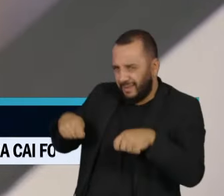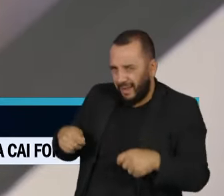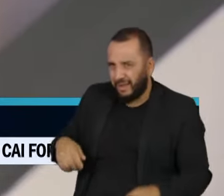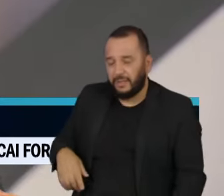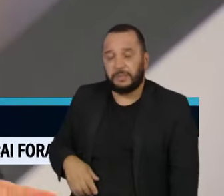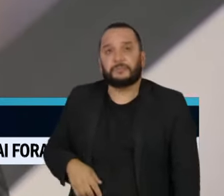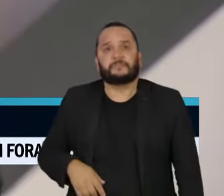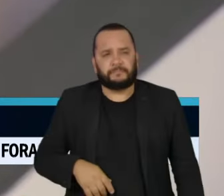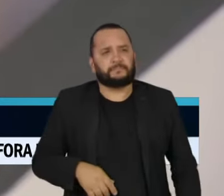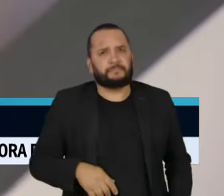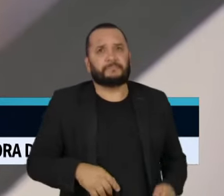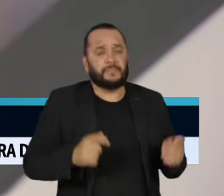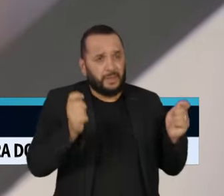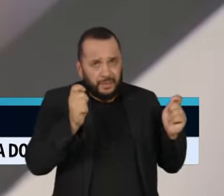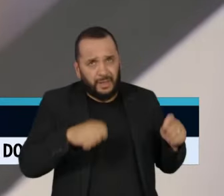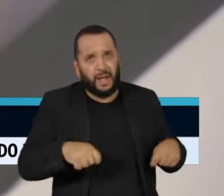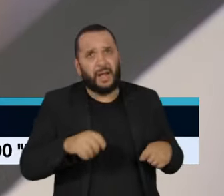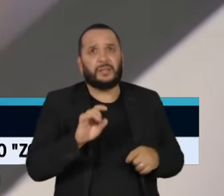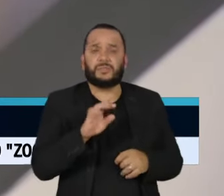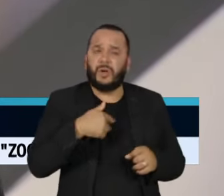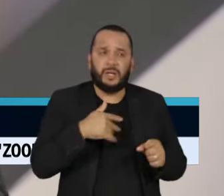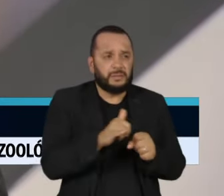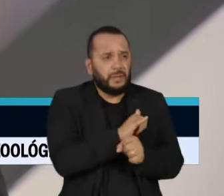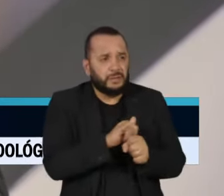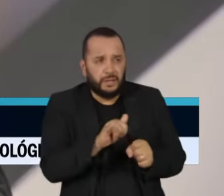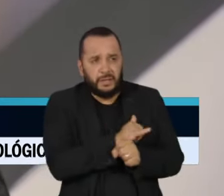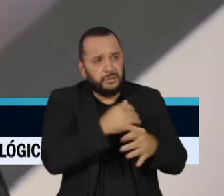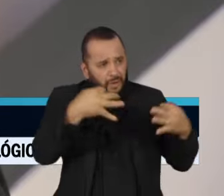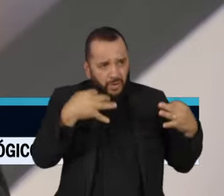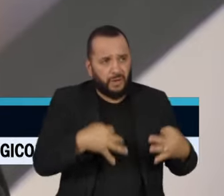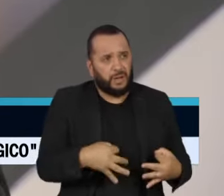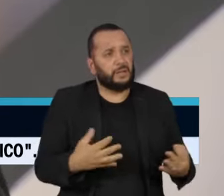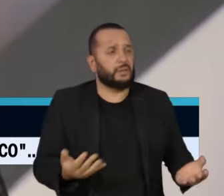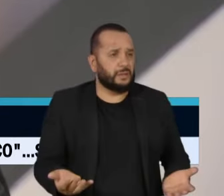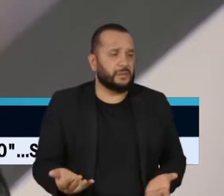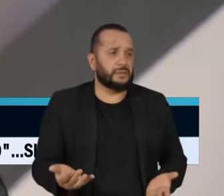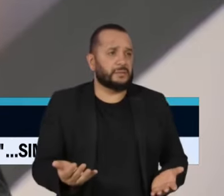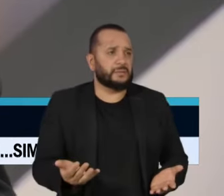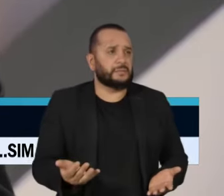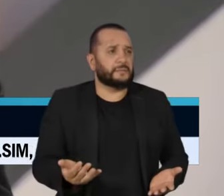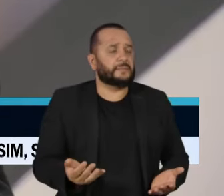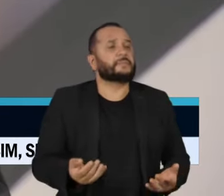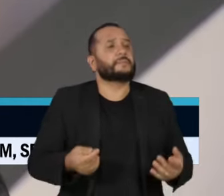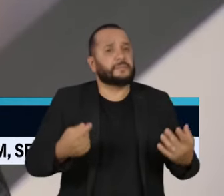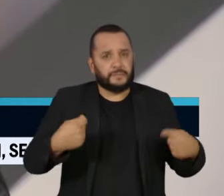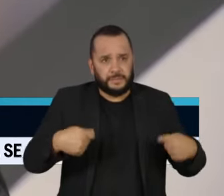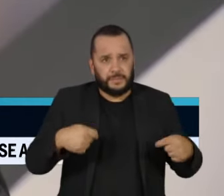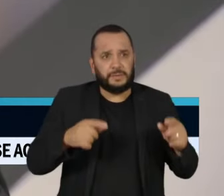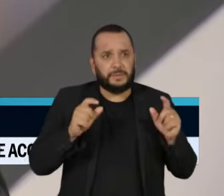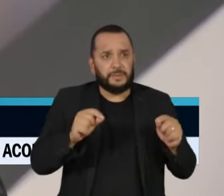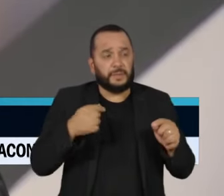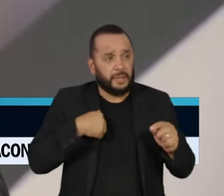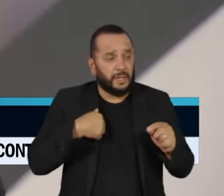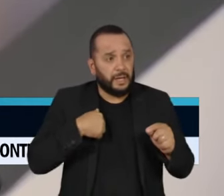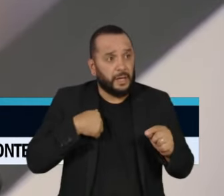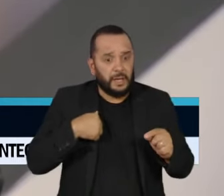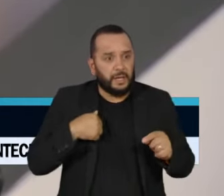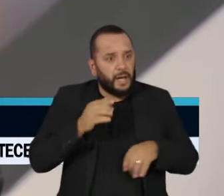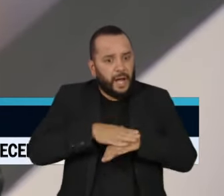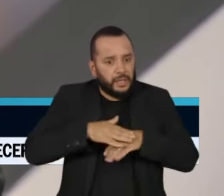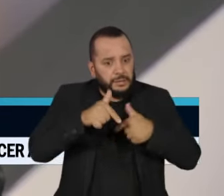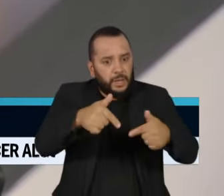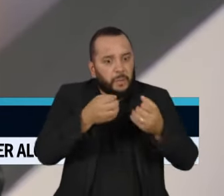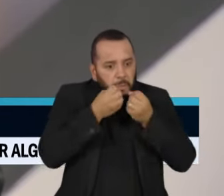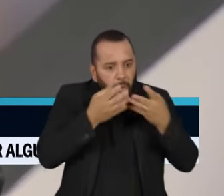nenhuma. É só ter uma política correta, uma política que respeite o que se faz de bom na área de combustível no